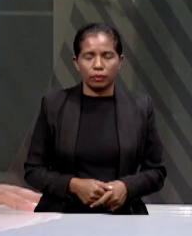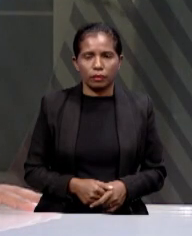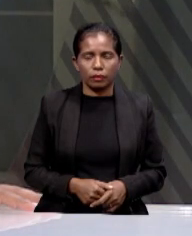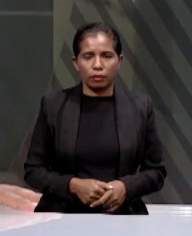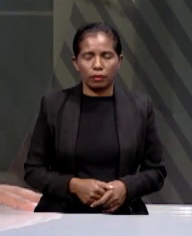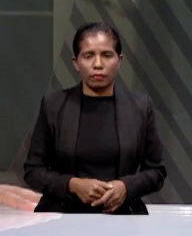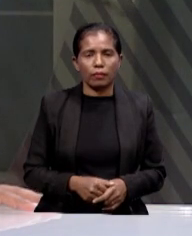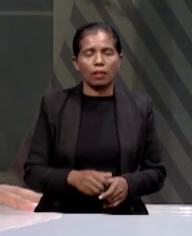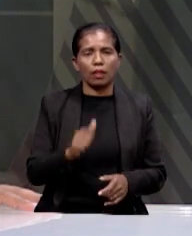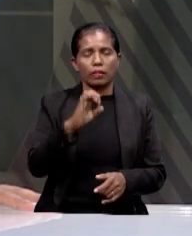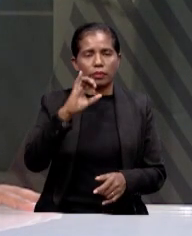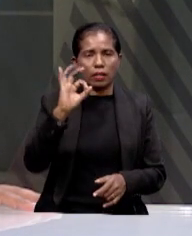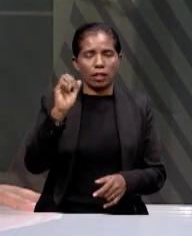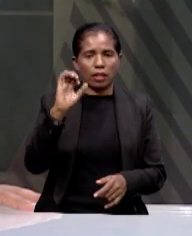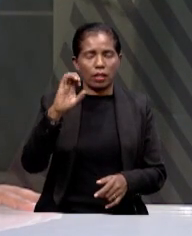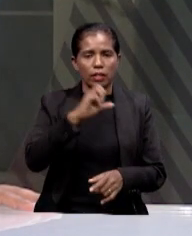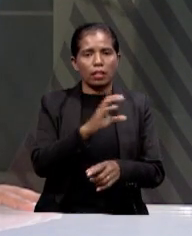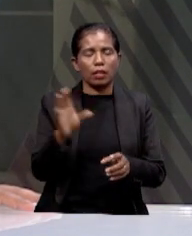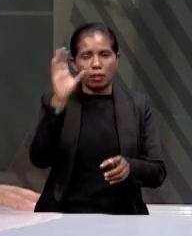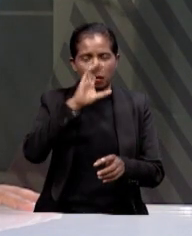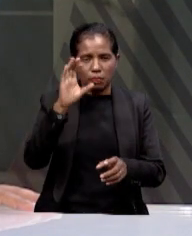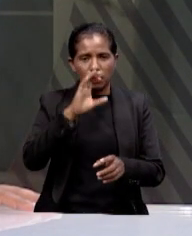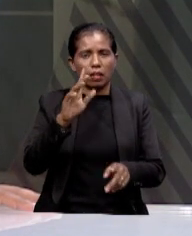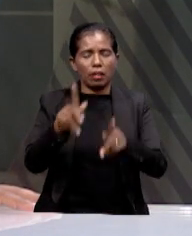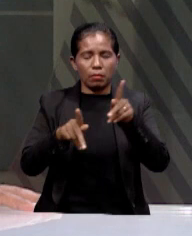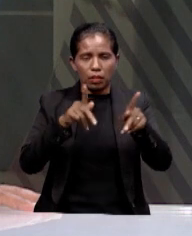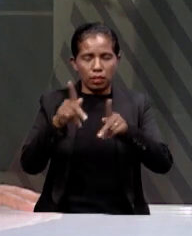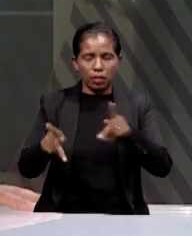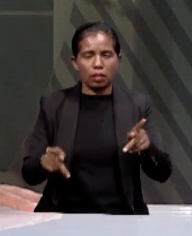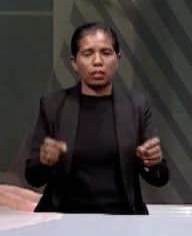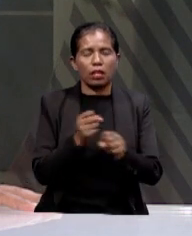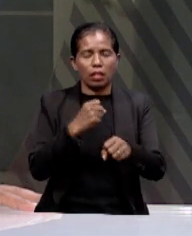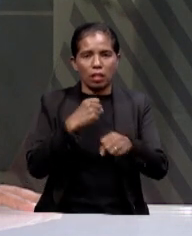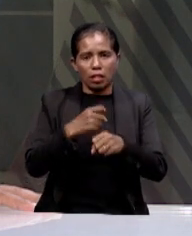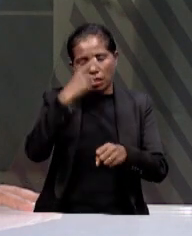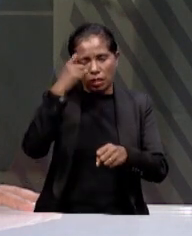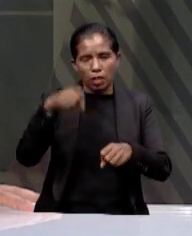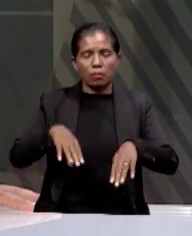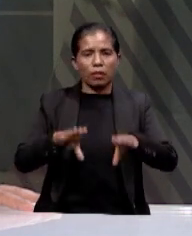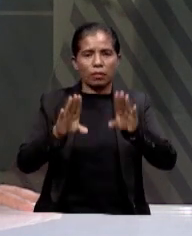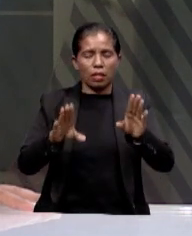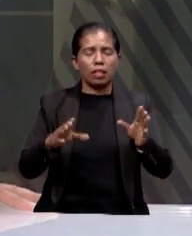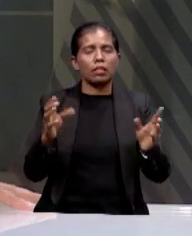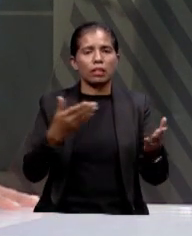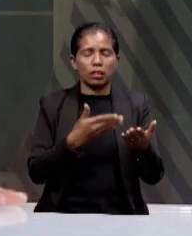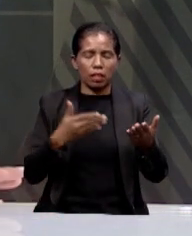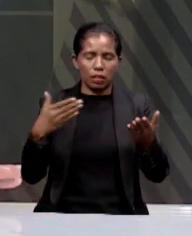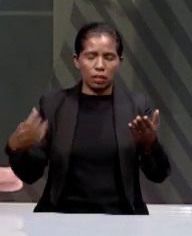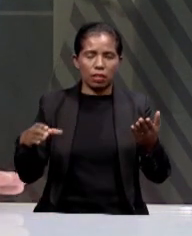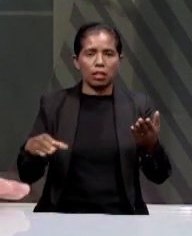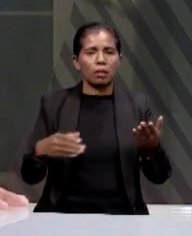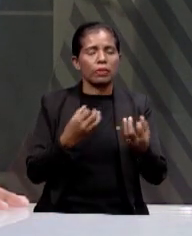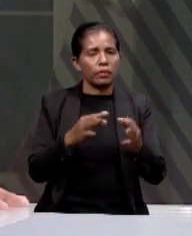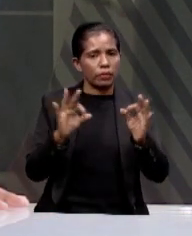A IFES identifica estabelecimento comercial Atos Rua Nanulo comete infração, também fã produto, leu prazo, não lei a licença